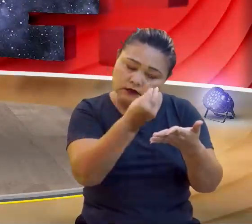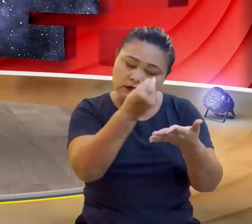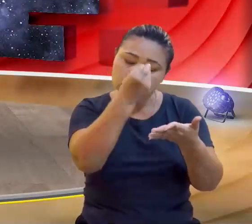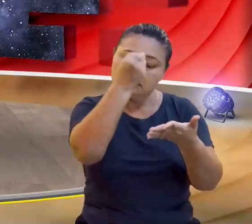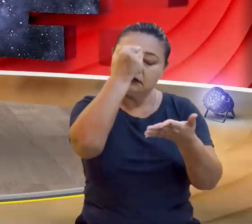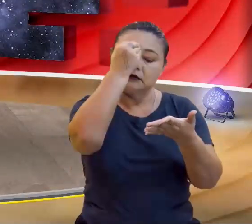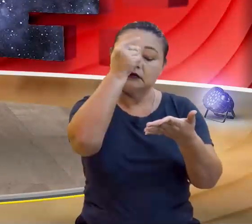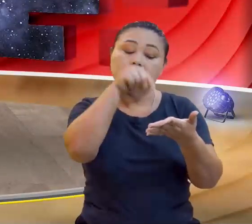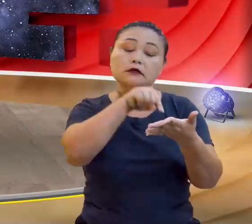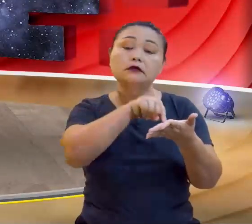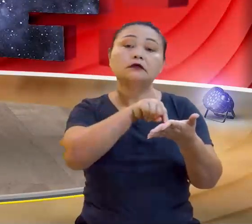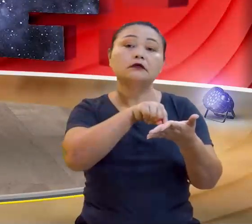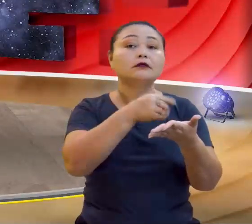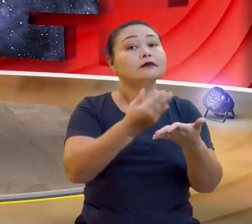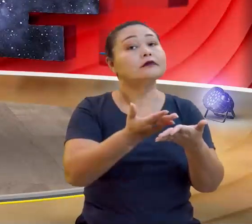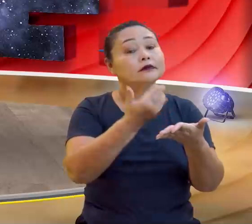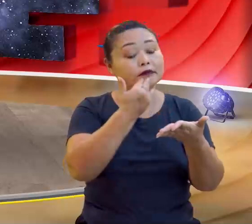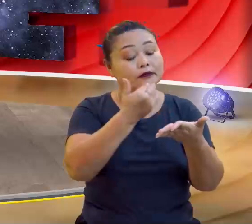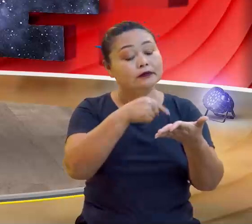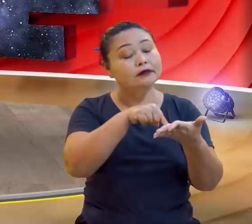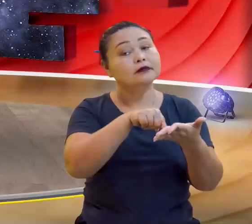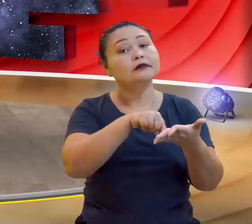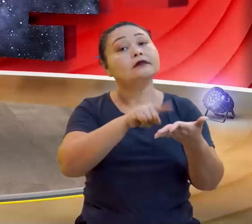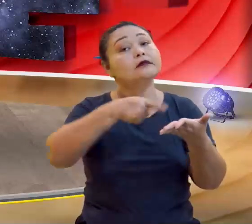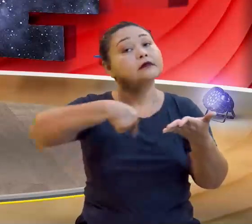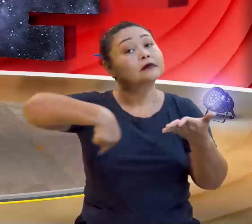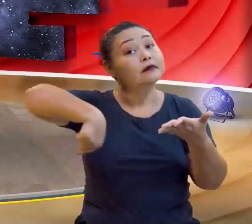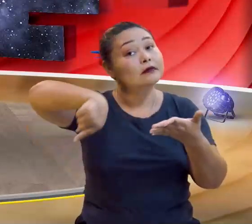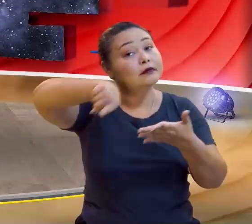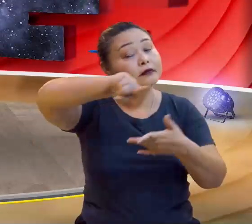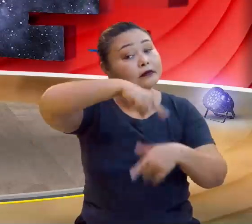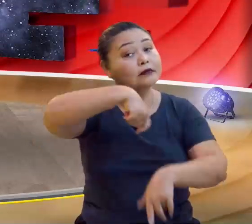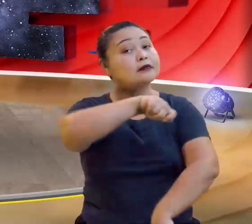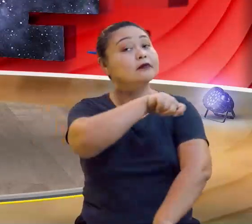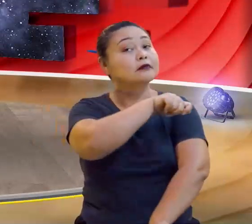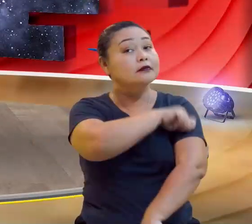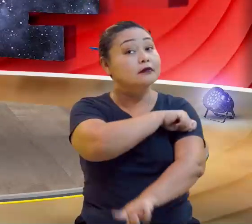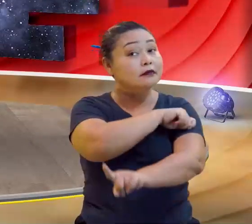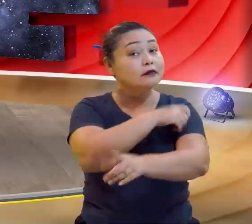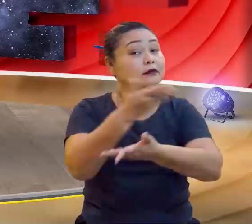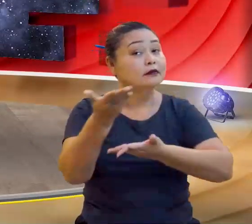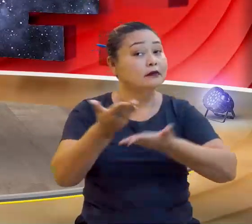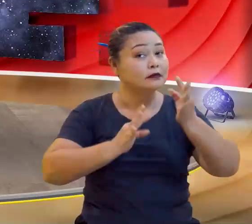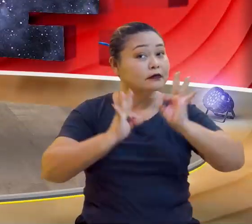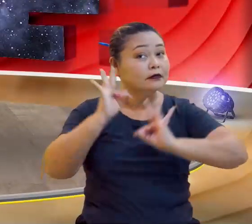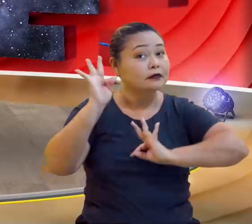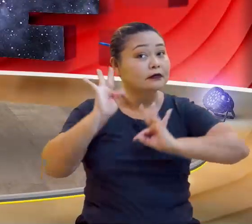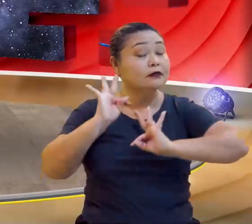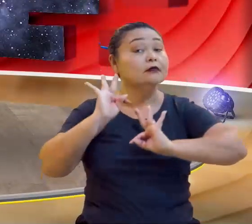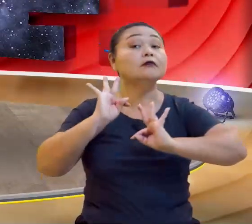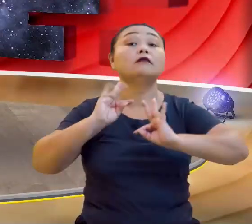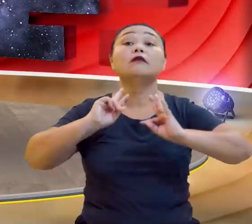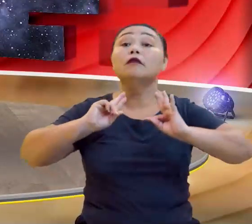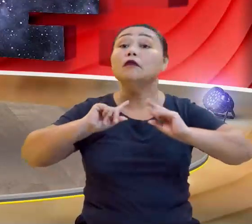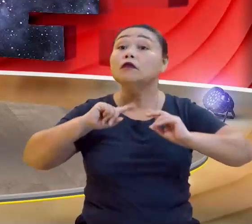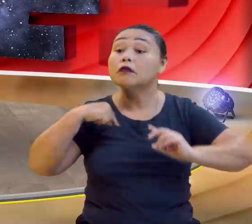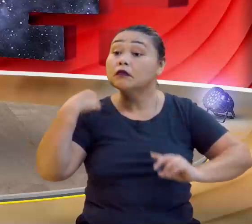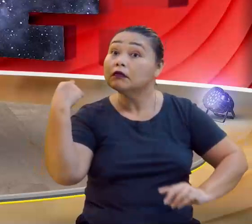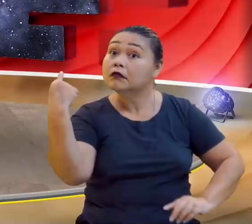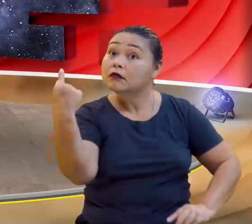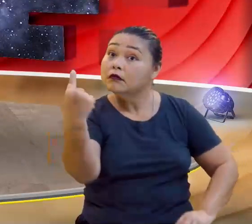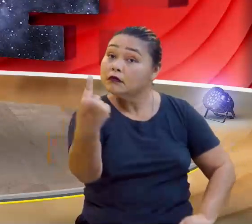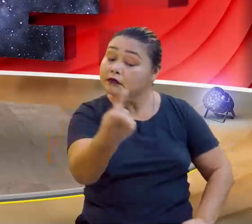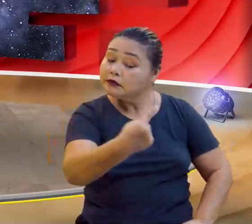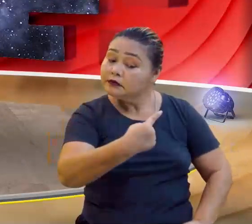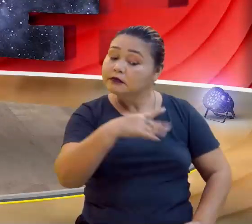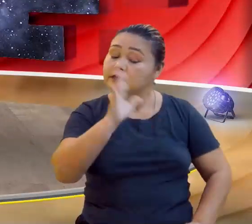nessa hora que nós, alunos da mediação, temos esse diferencial, porque nós já trabalhamos todos os tópicos de